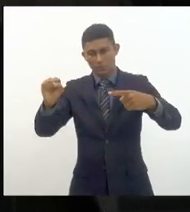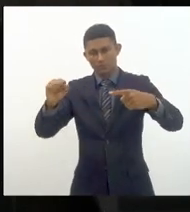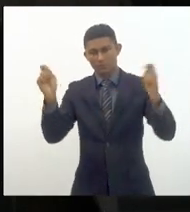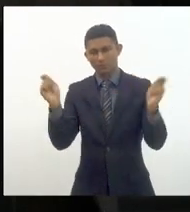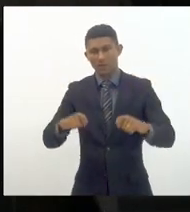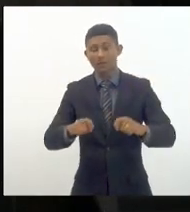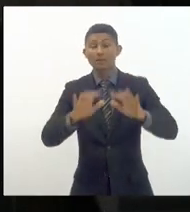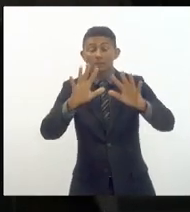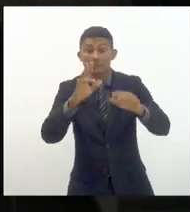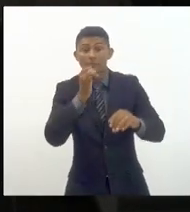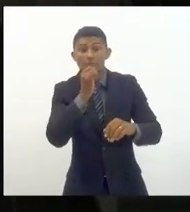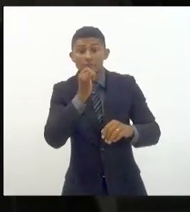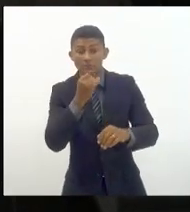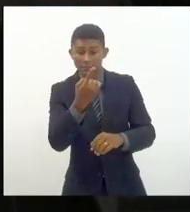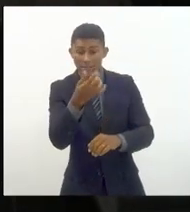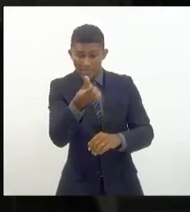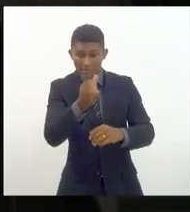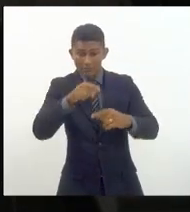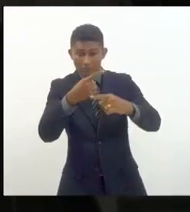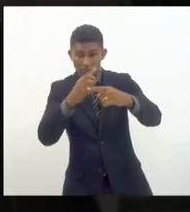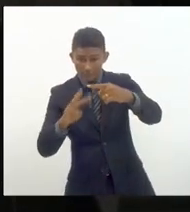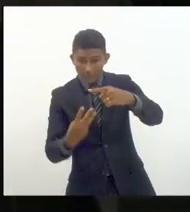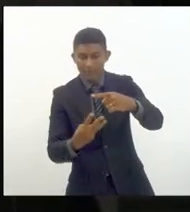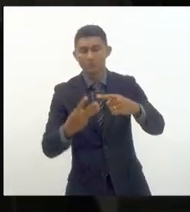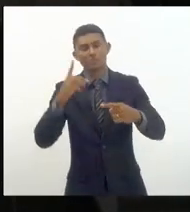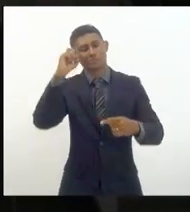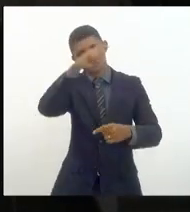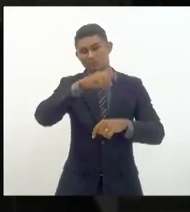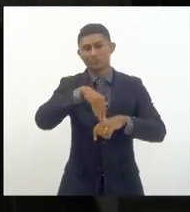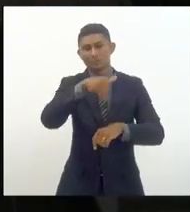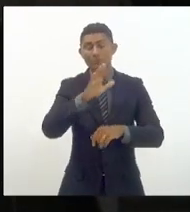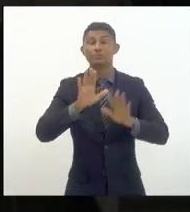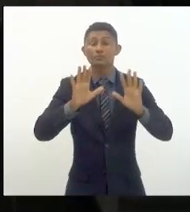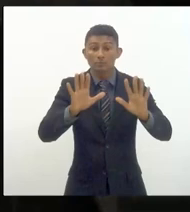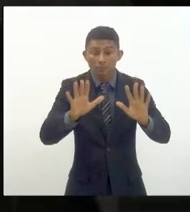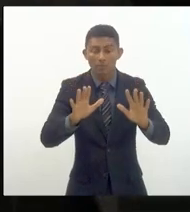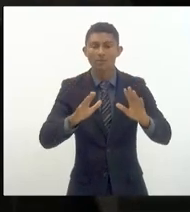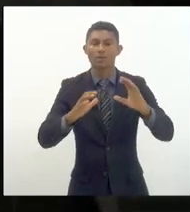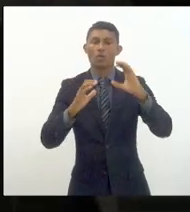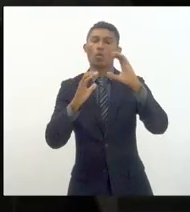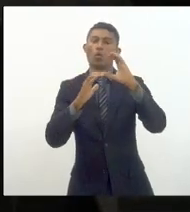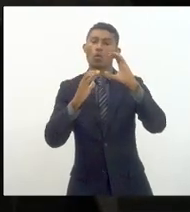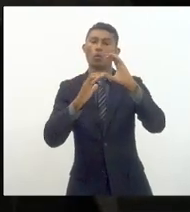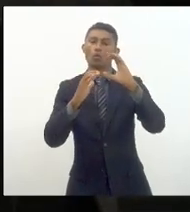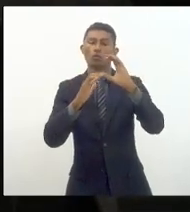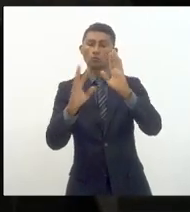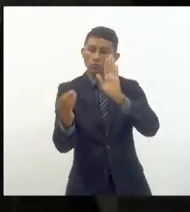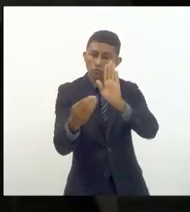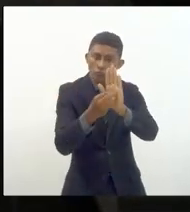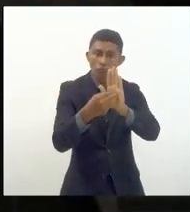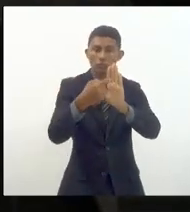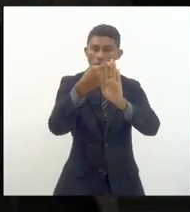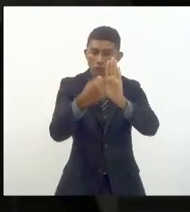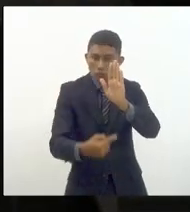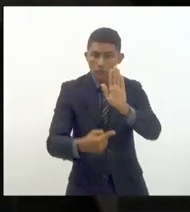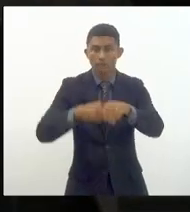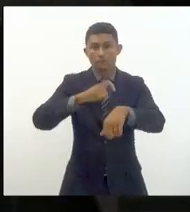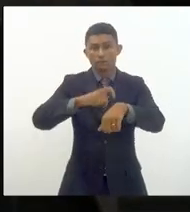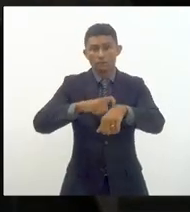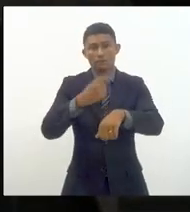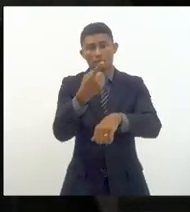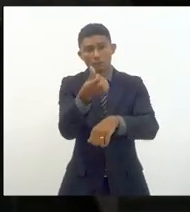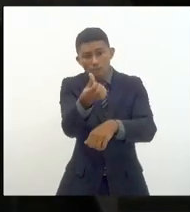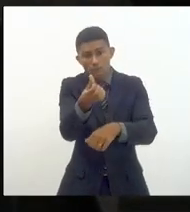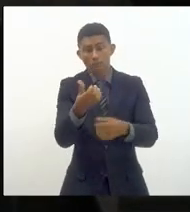16 até se o filme de trabalho que foi conquistado por concurso público e consequentemente não pode